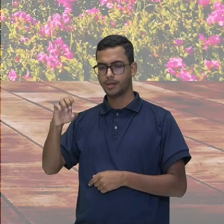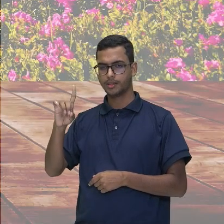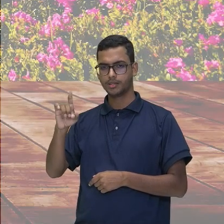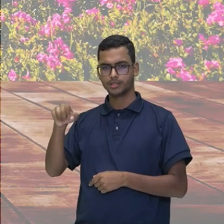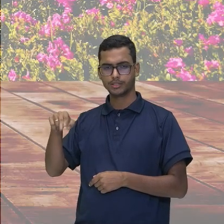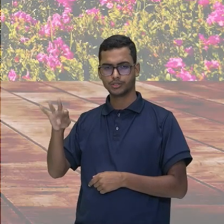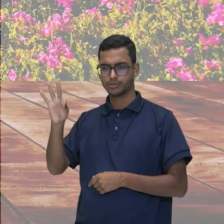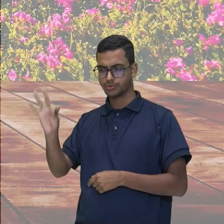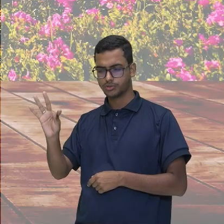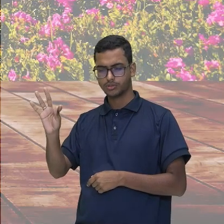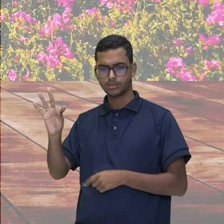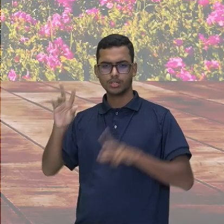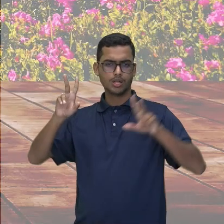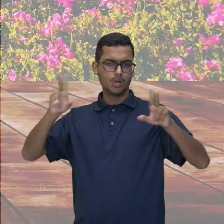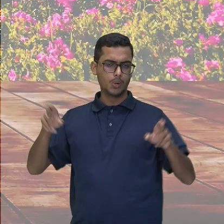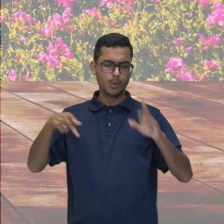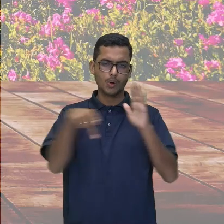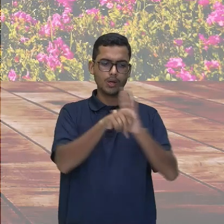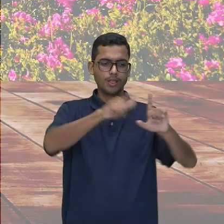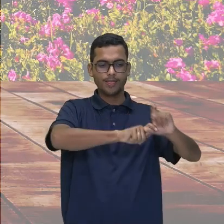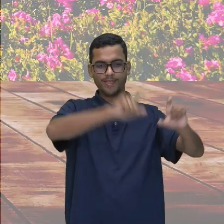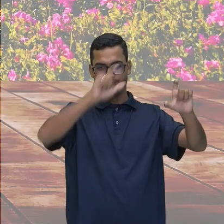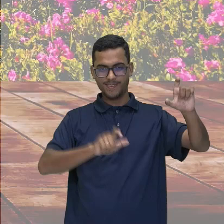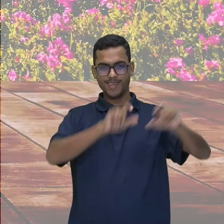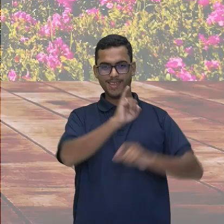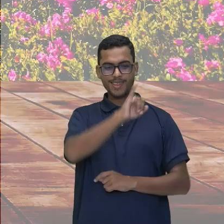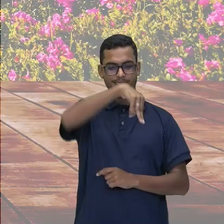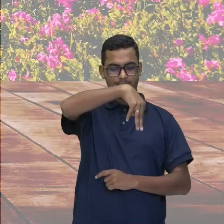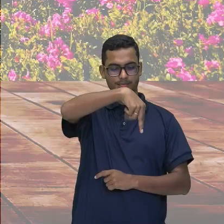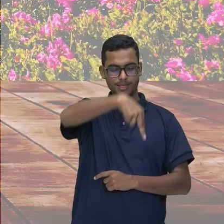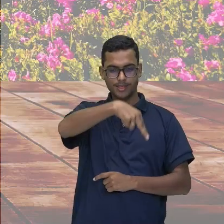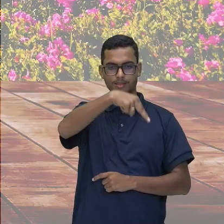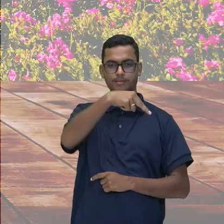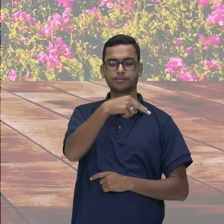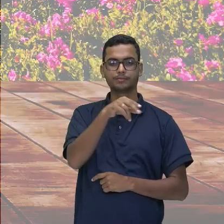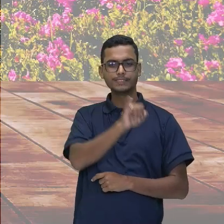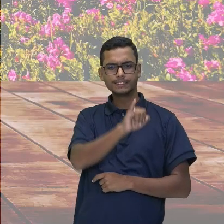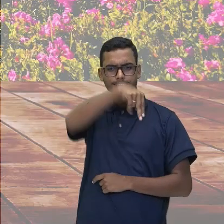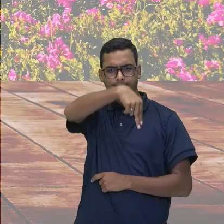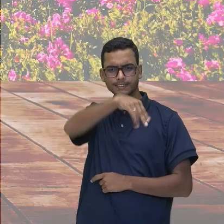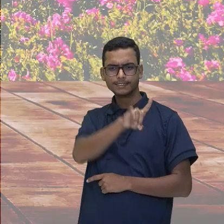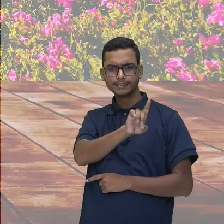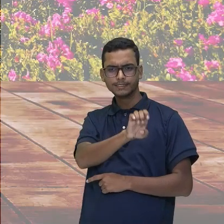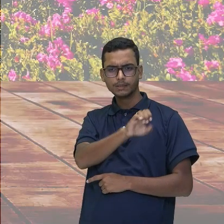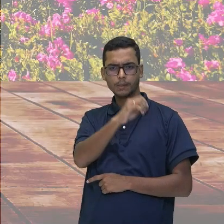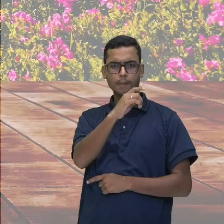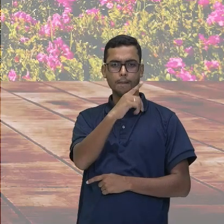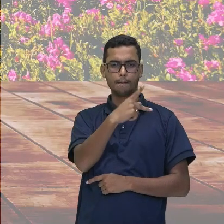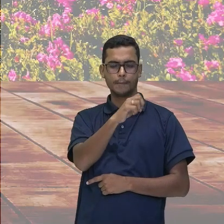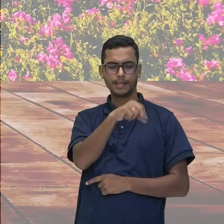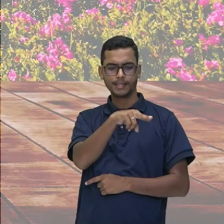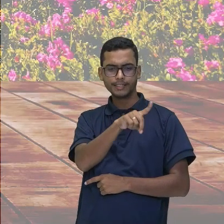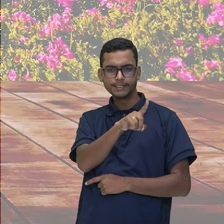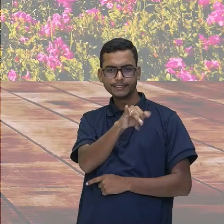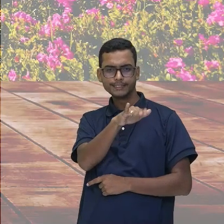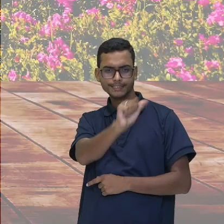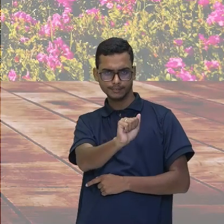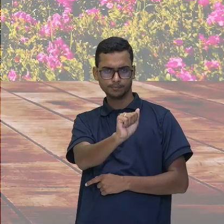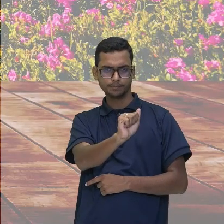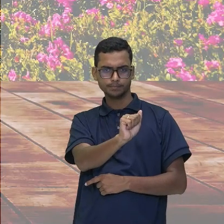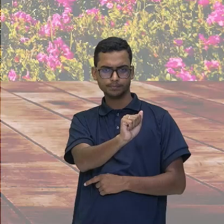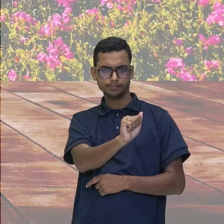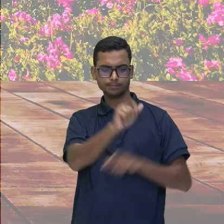se eu colocar um E no final, fica independente, né? Então, bem parecida, quase a mesma escrita e também o